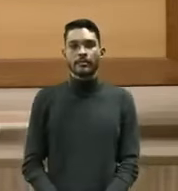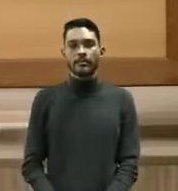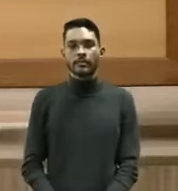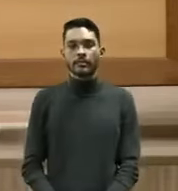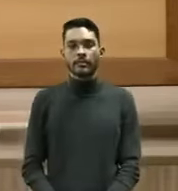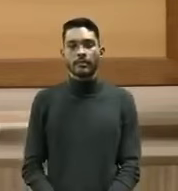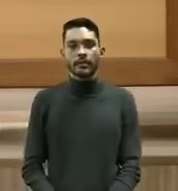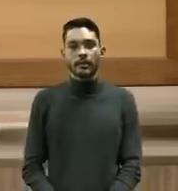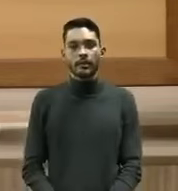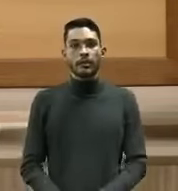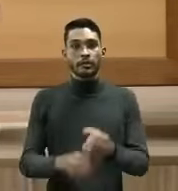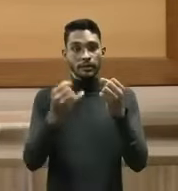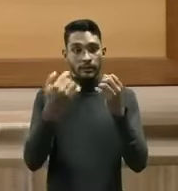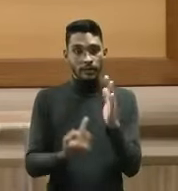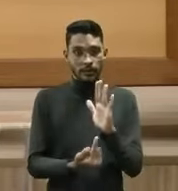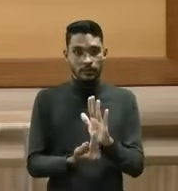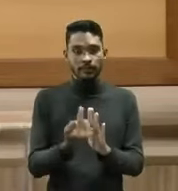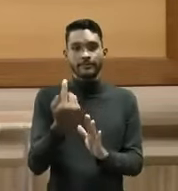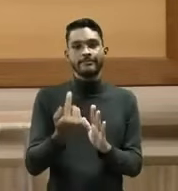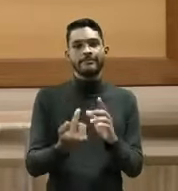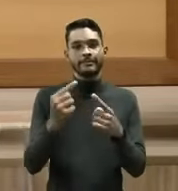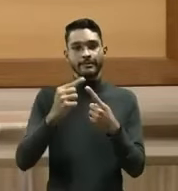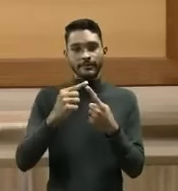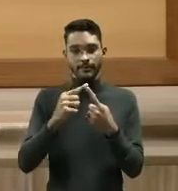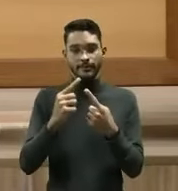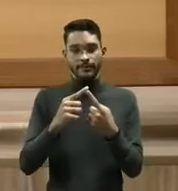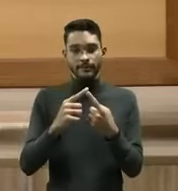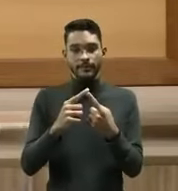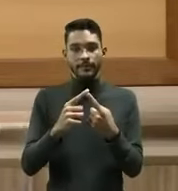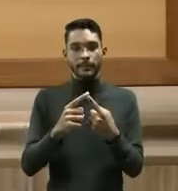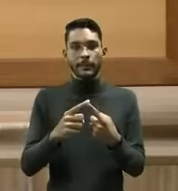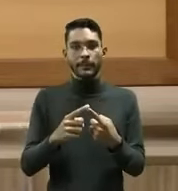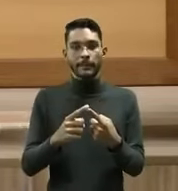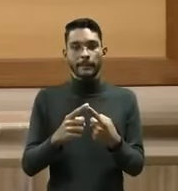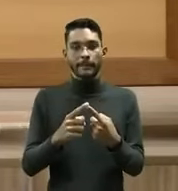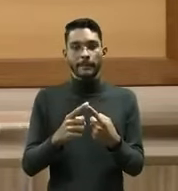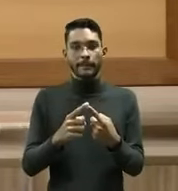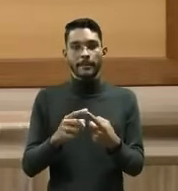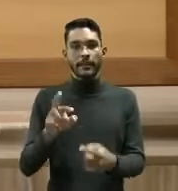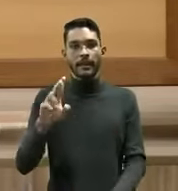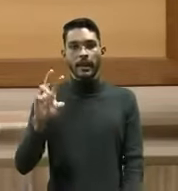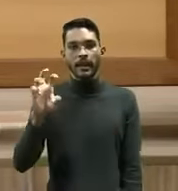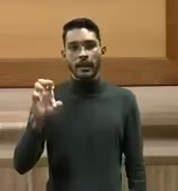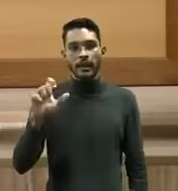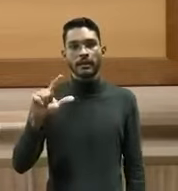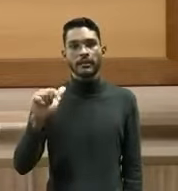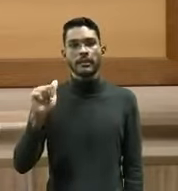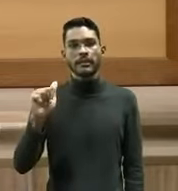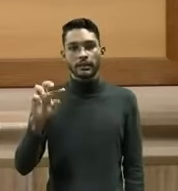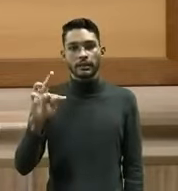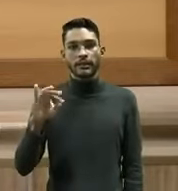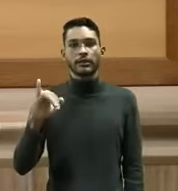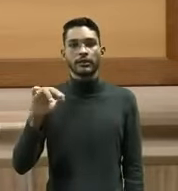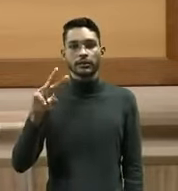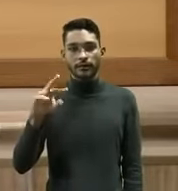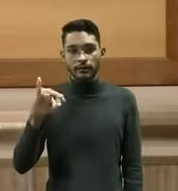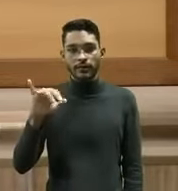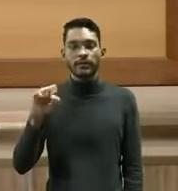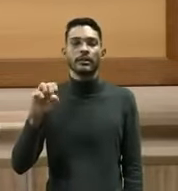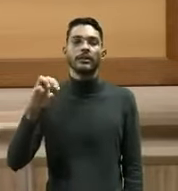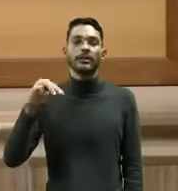primeiro essa igreja sem sem identidade primeiro relativismo conformismo indiferença